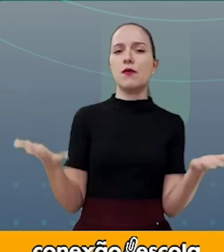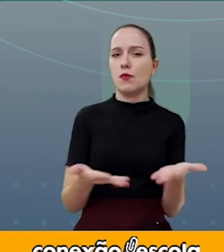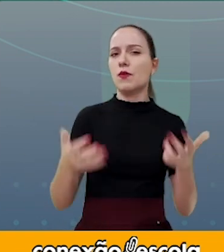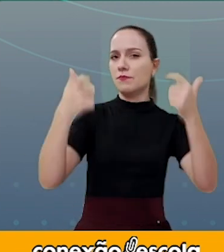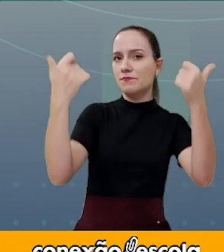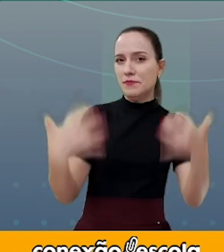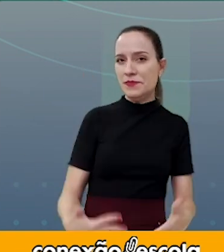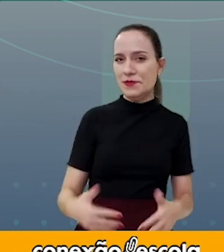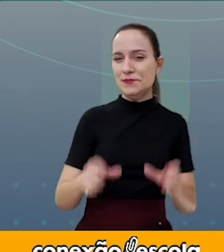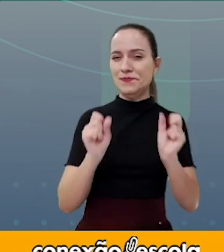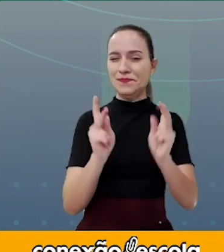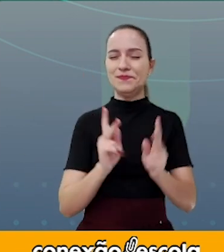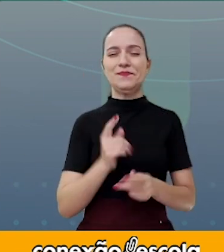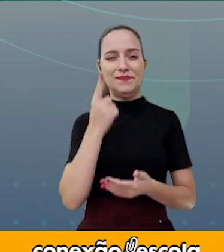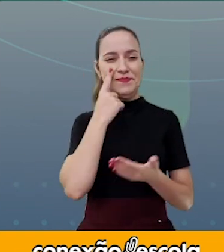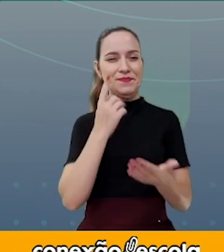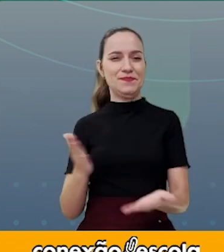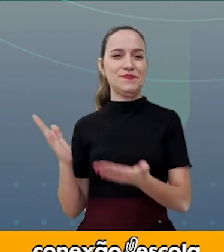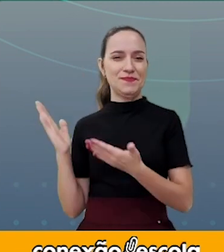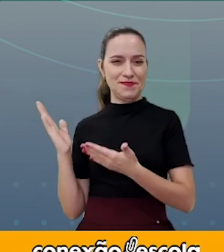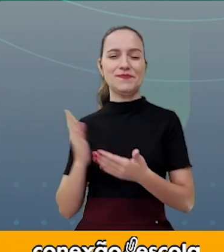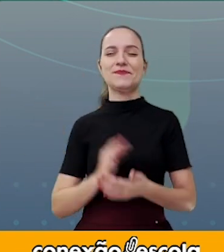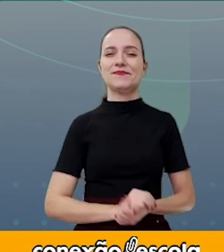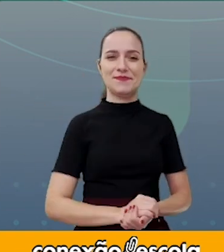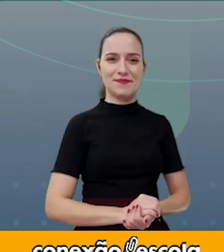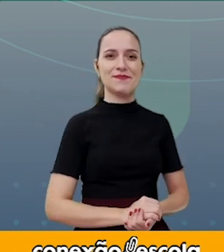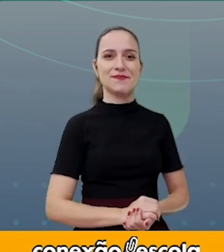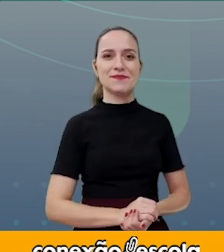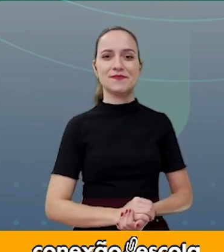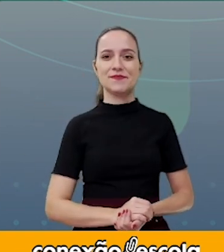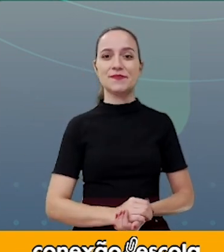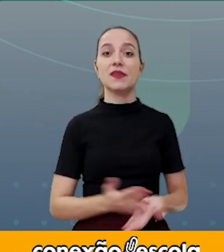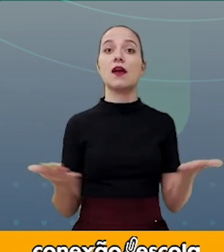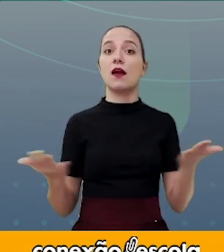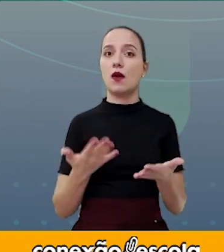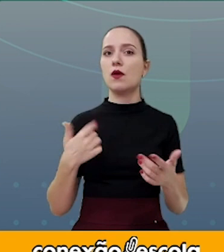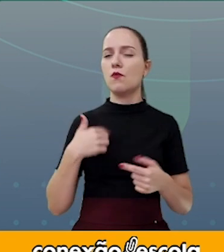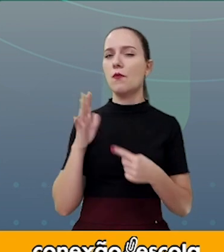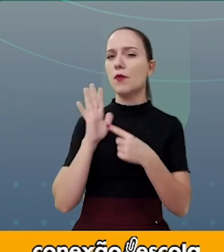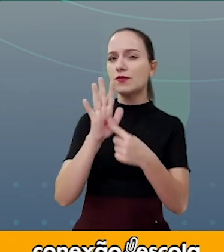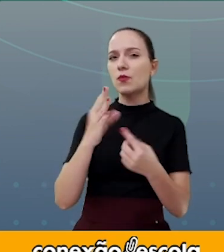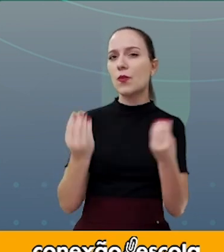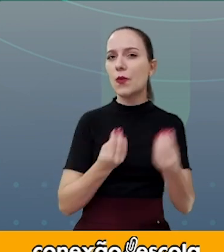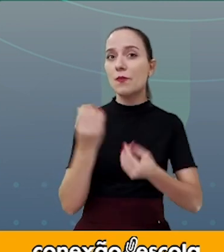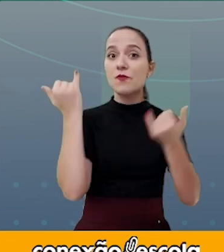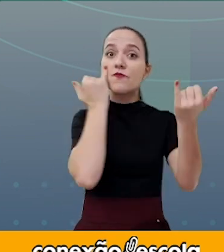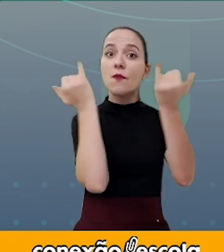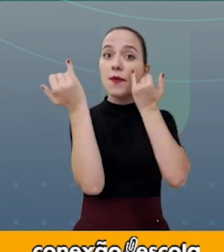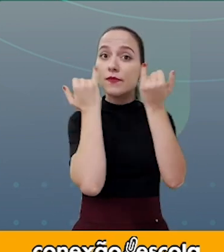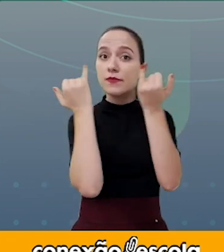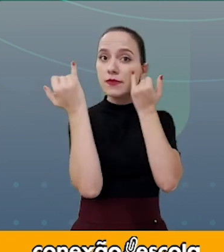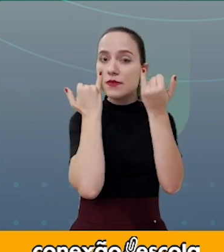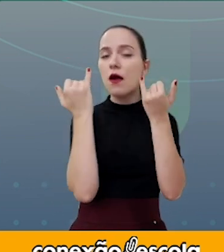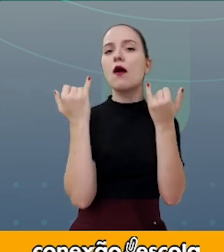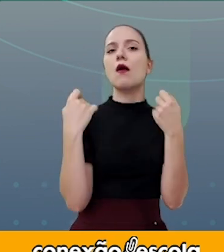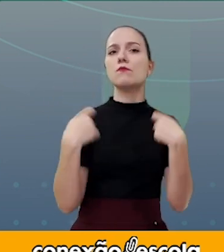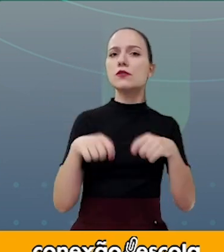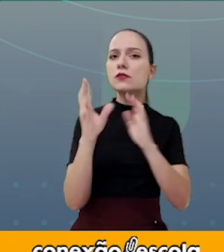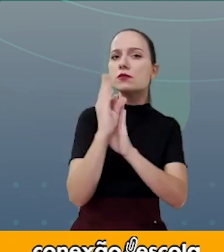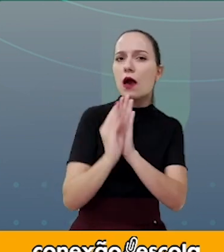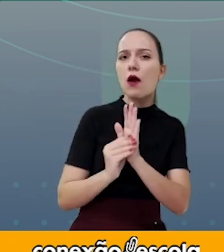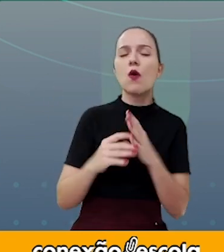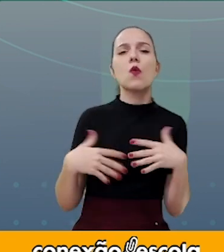agora. Veja só, primeiro vou te apresentar as informações, os